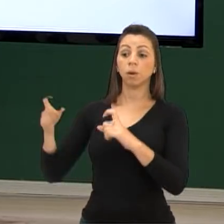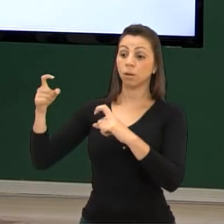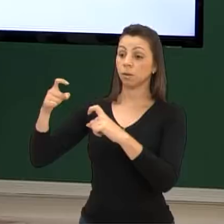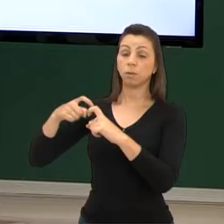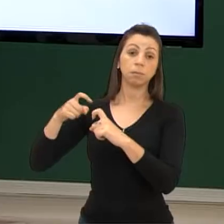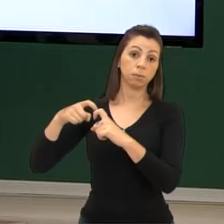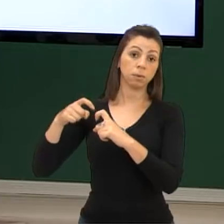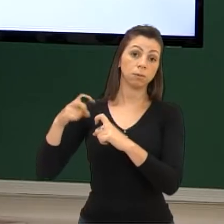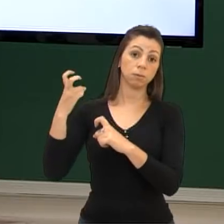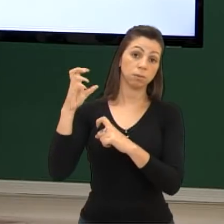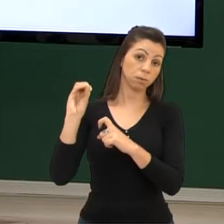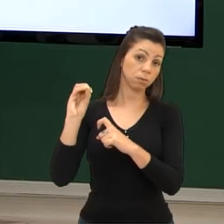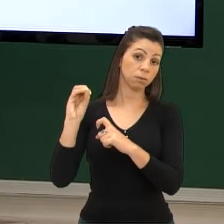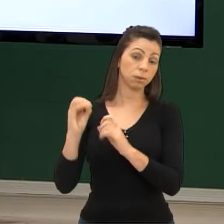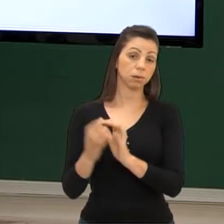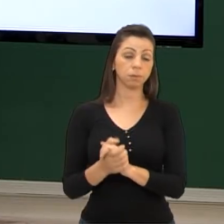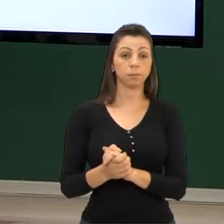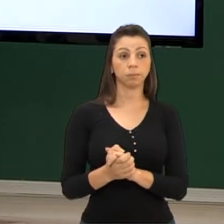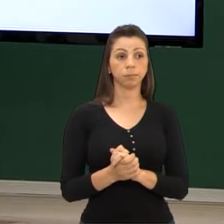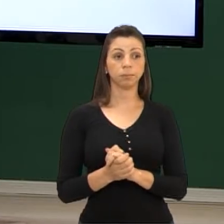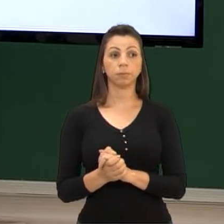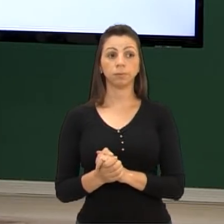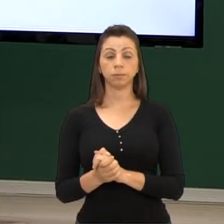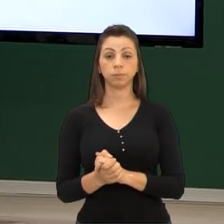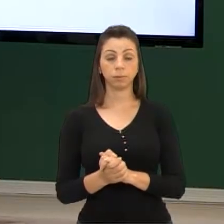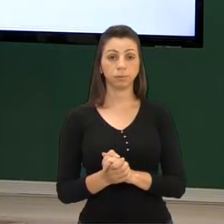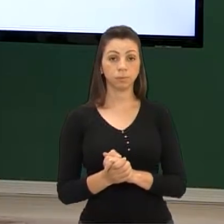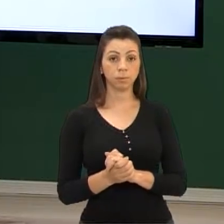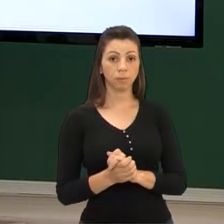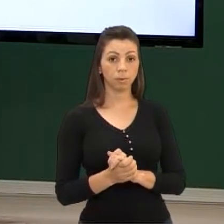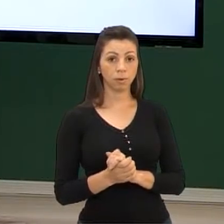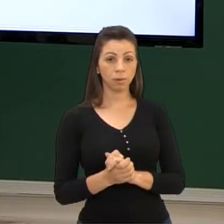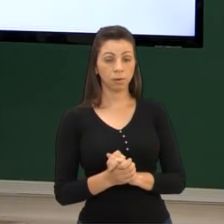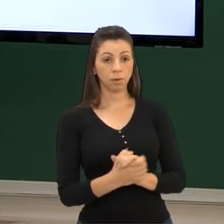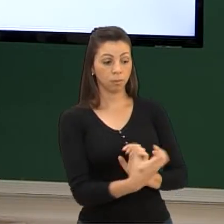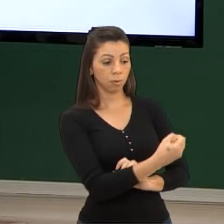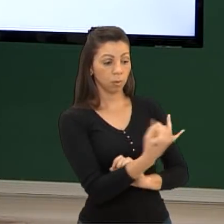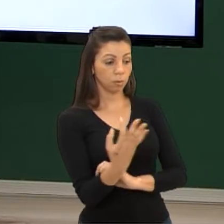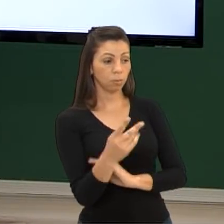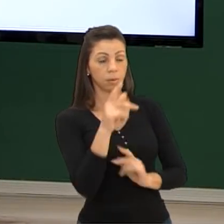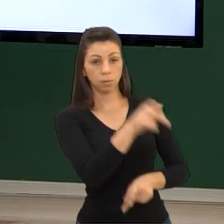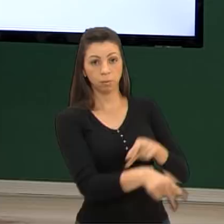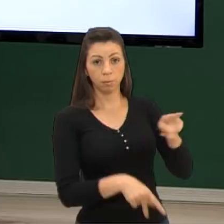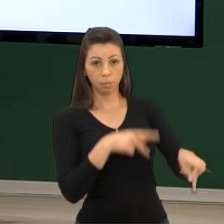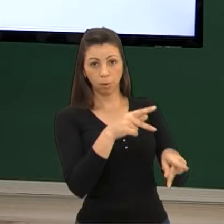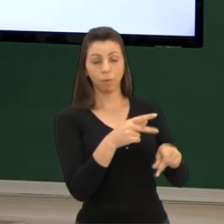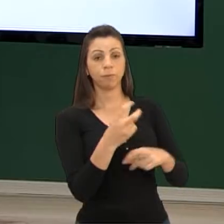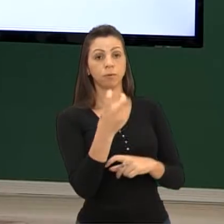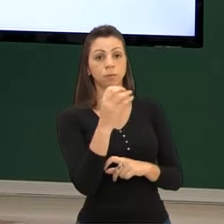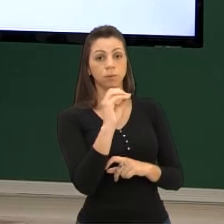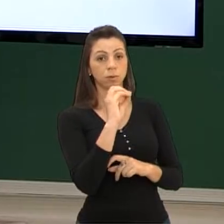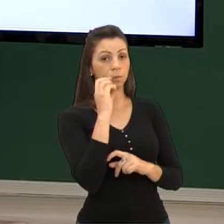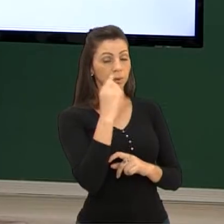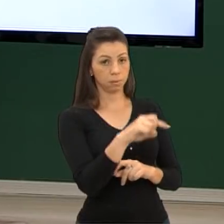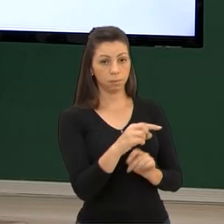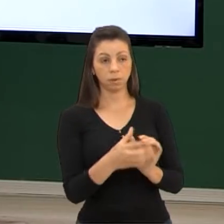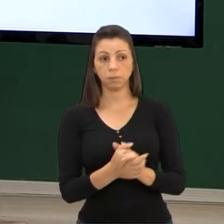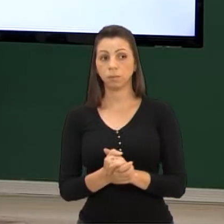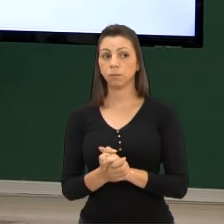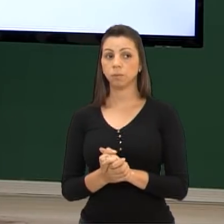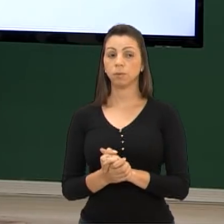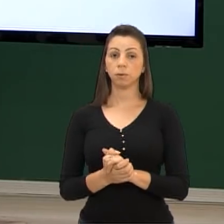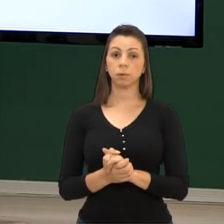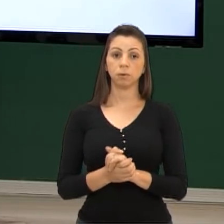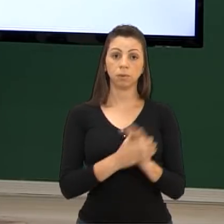a tabela. Veja que aqui embaixo temos a população, o número de habitantes, 50 mil. Logo, para